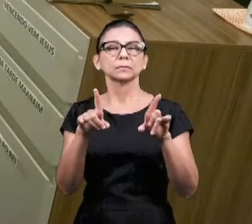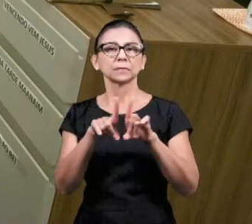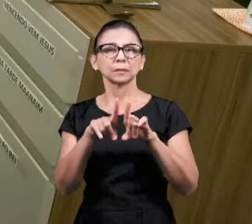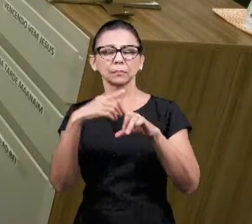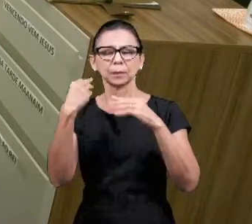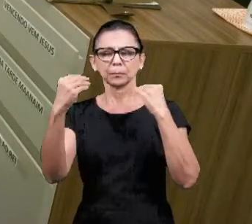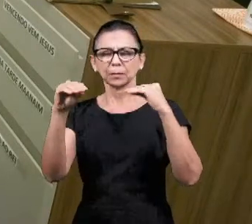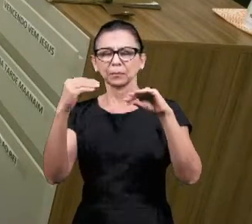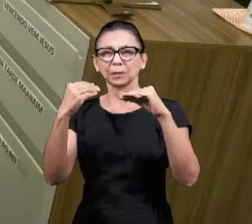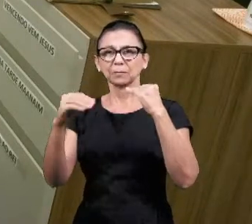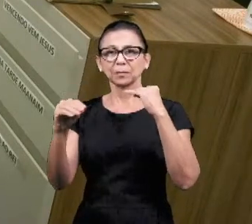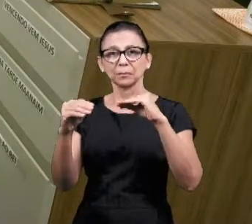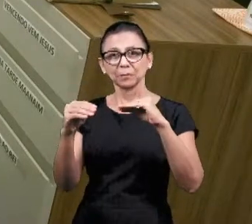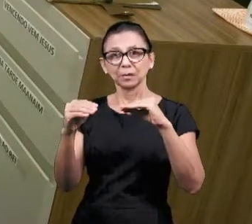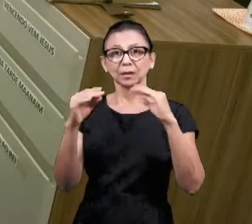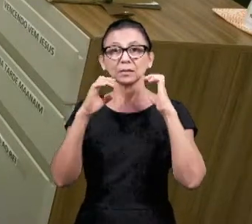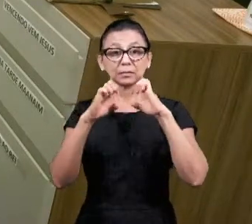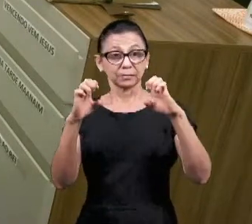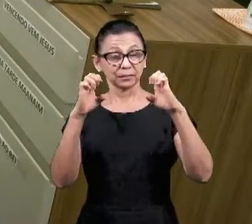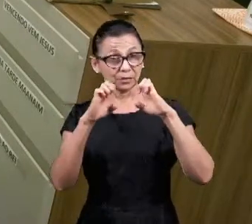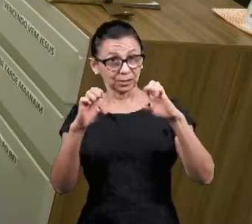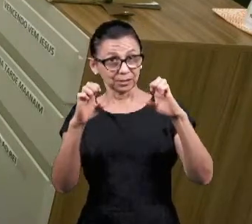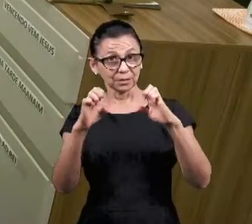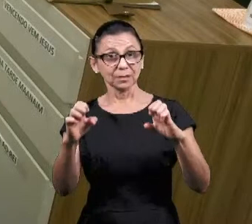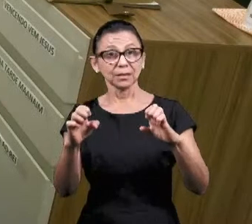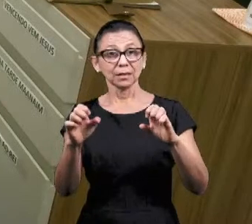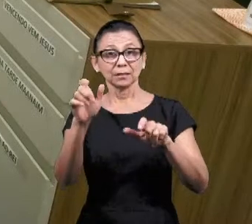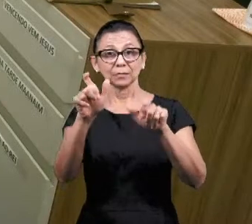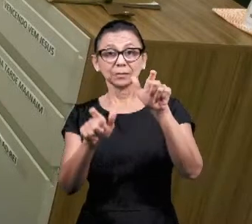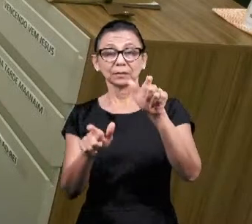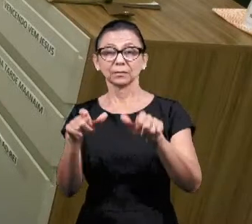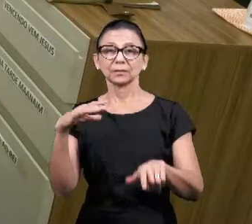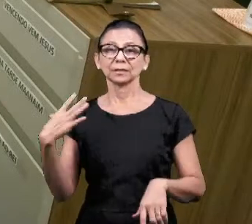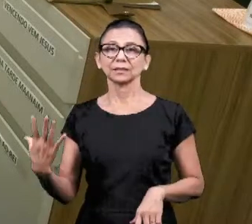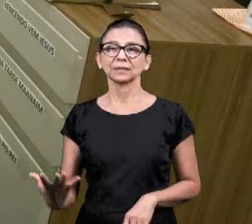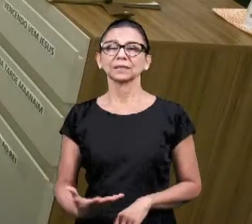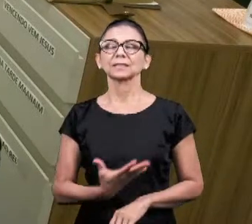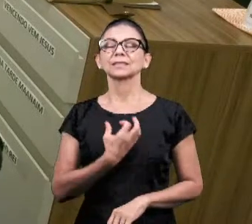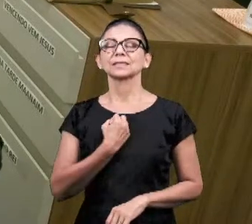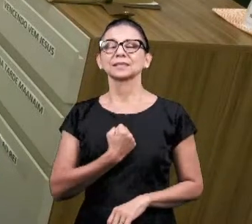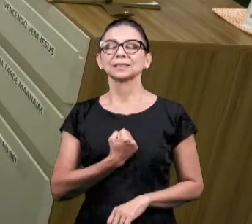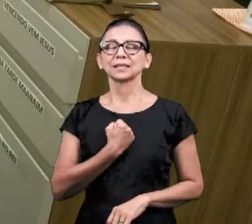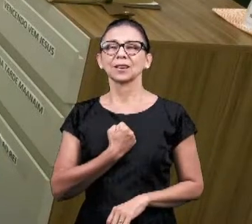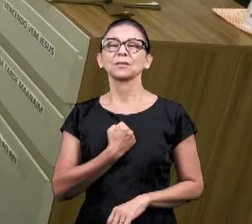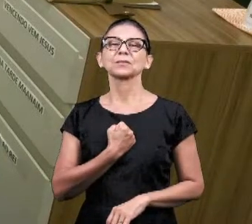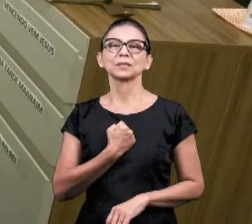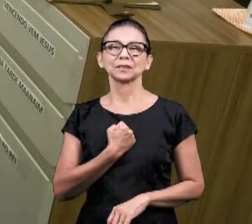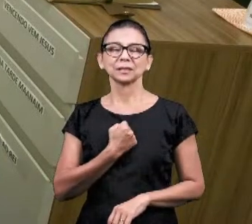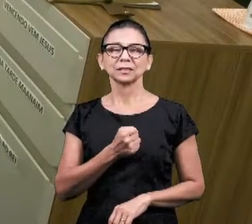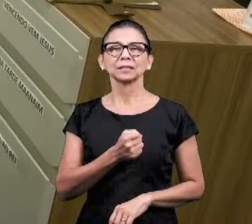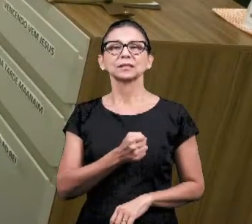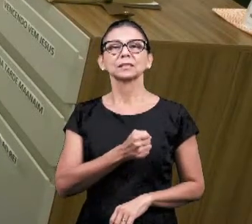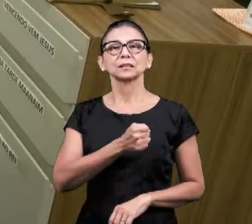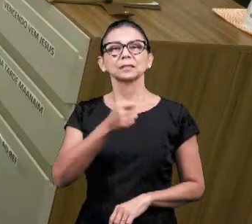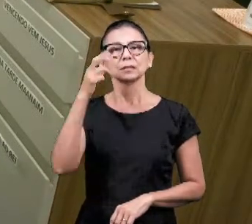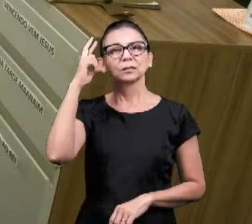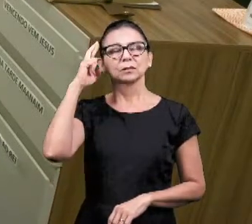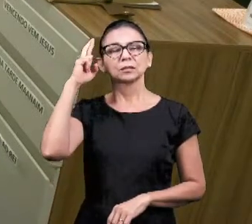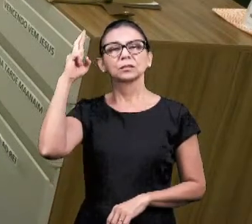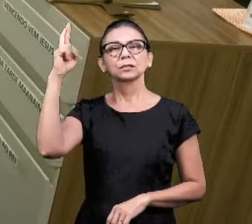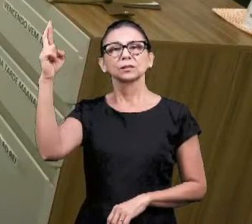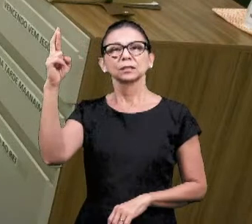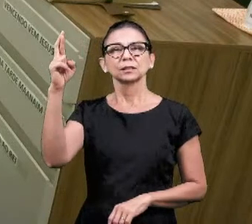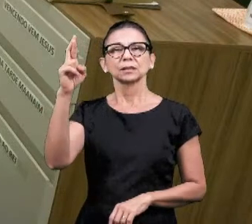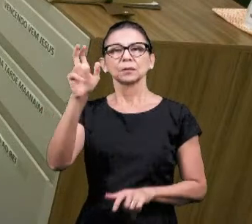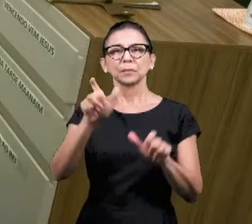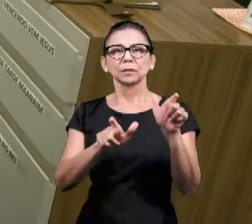ser alcançadas e o anunciar do Evangelho Eterno seja feito e que vidas possam ser alcançadas e salvas